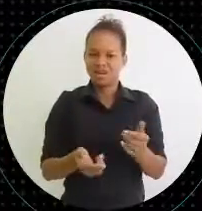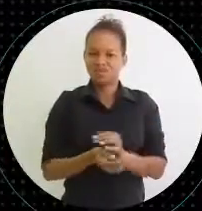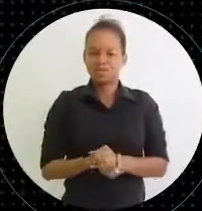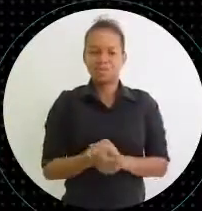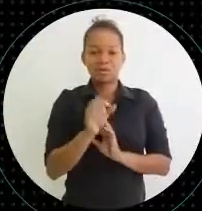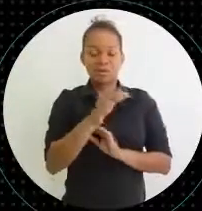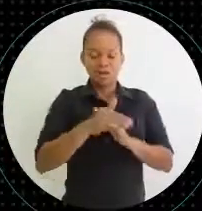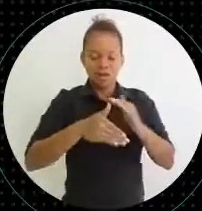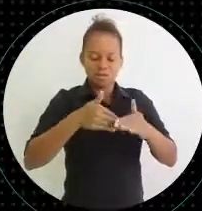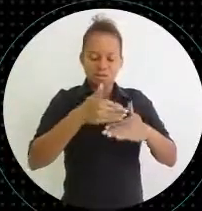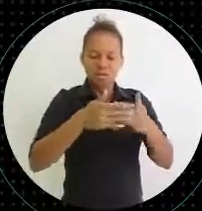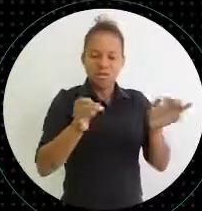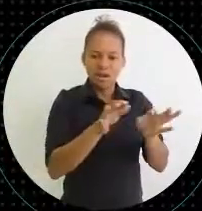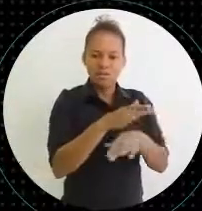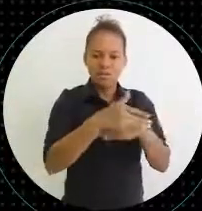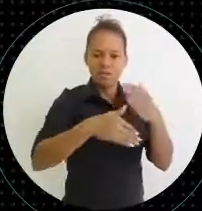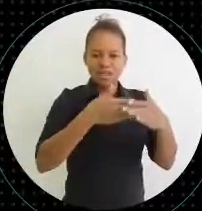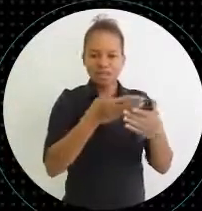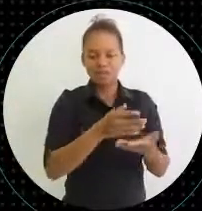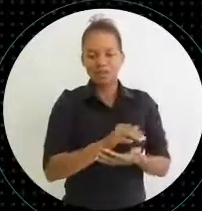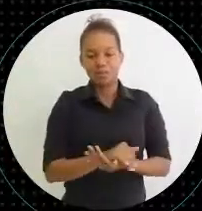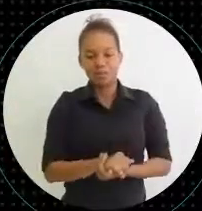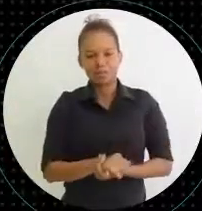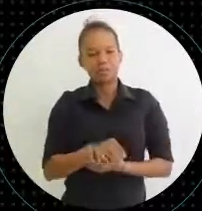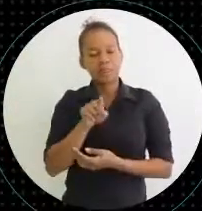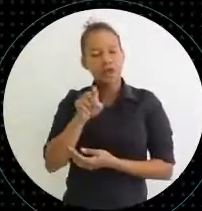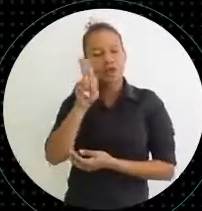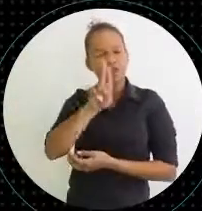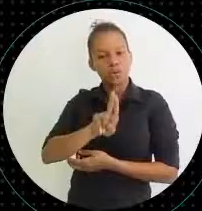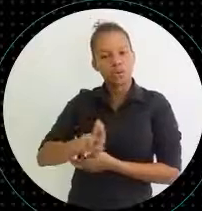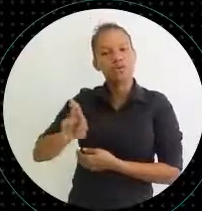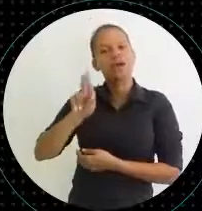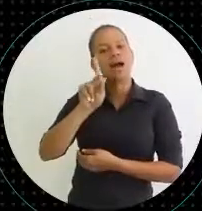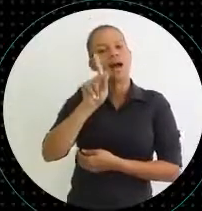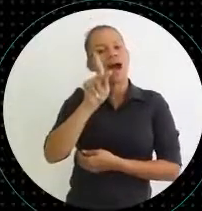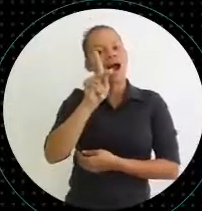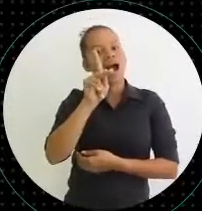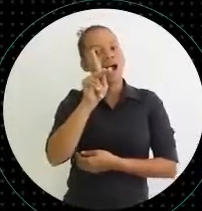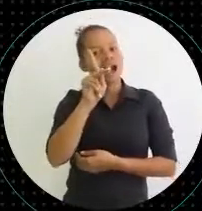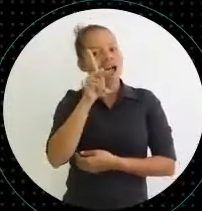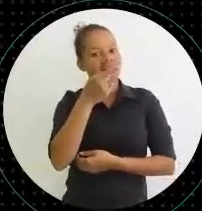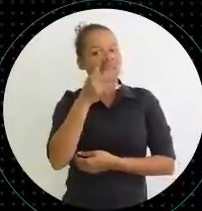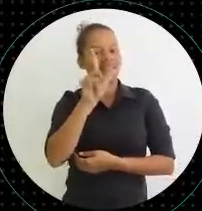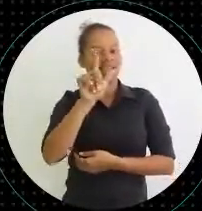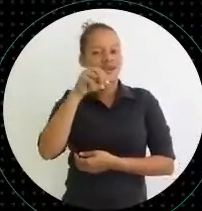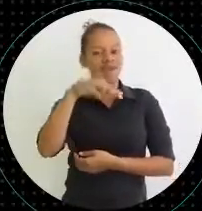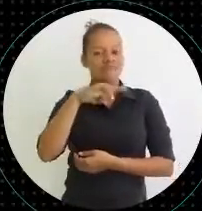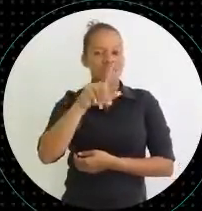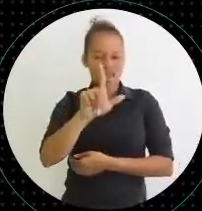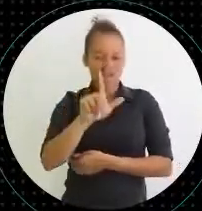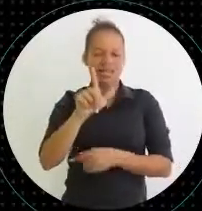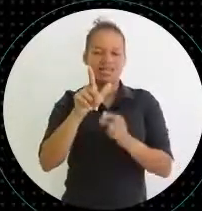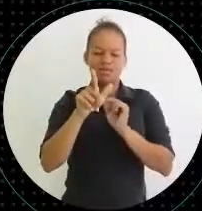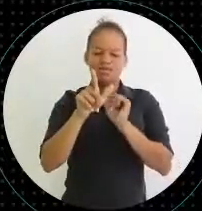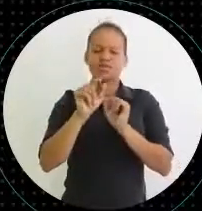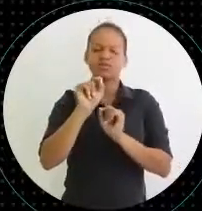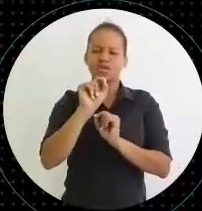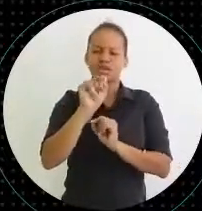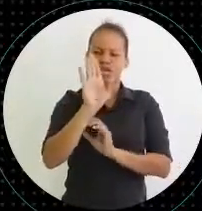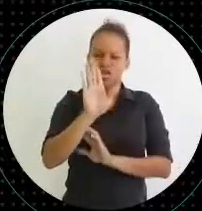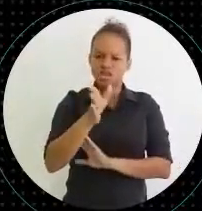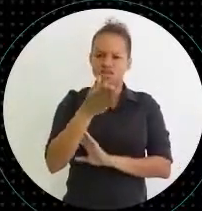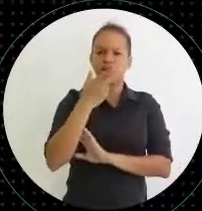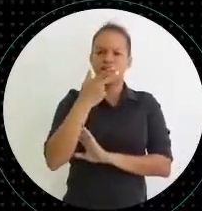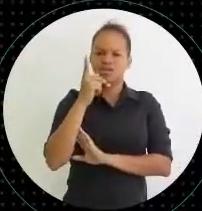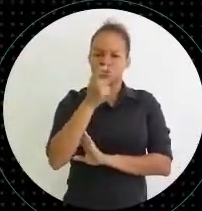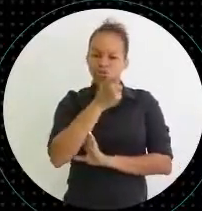um processo, certo? Então ele utiliza HTML, CSS e jQuery. Então você, no caso do JavaScript, é